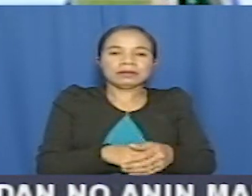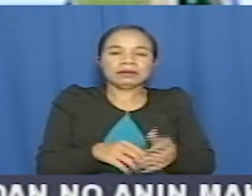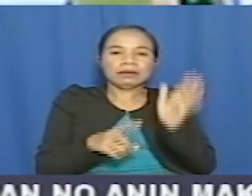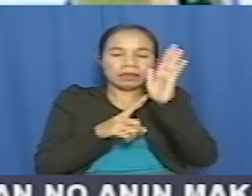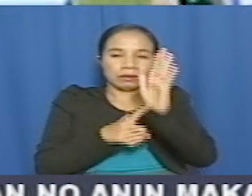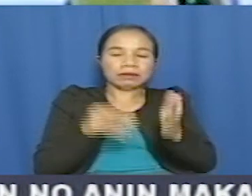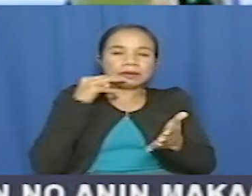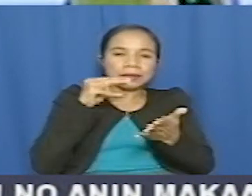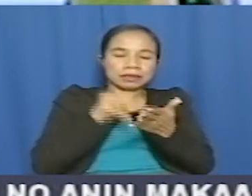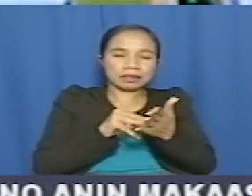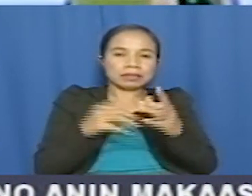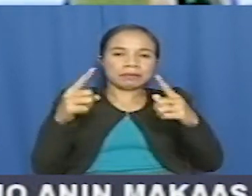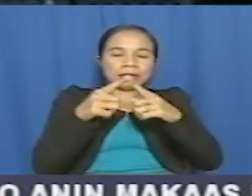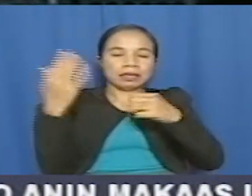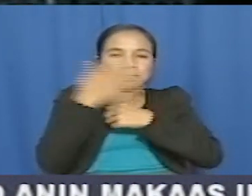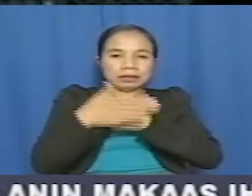mensagem da nação.